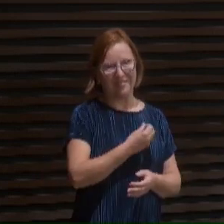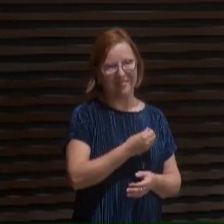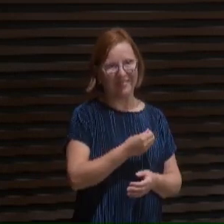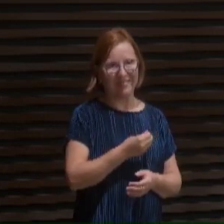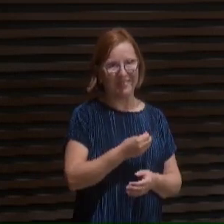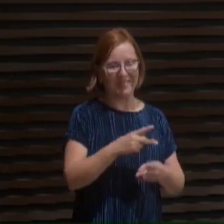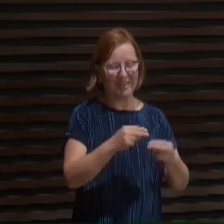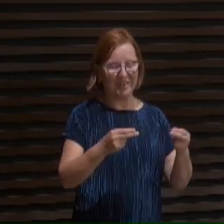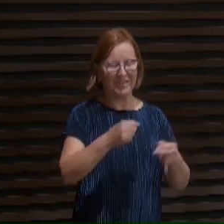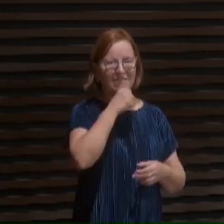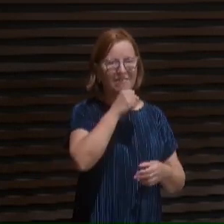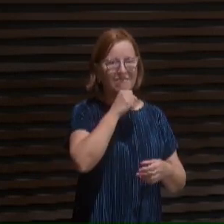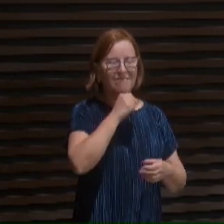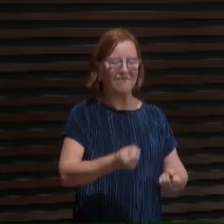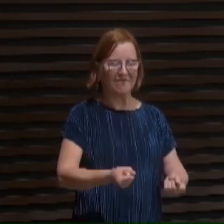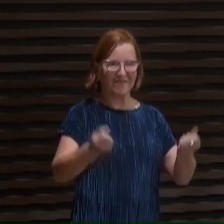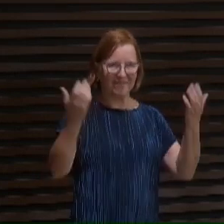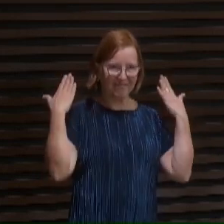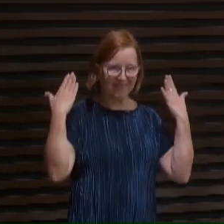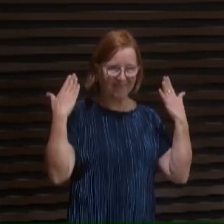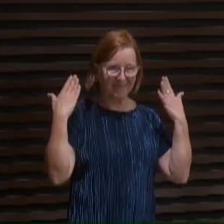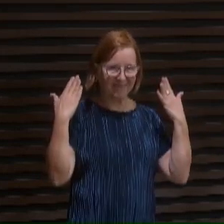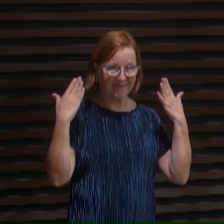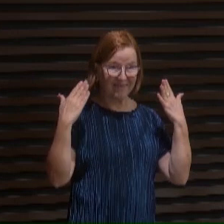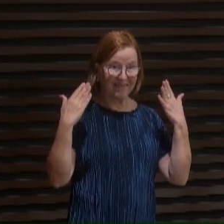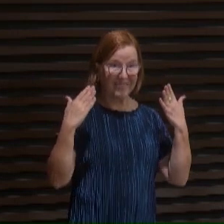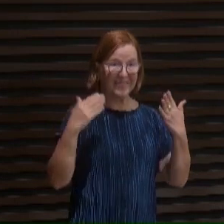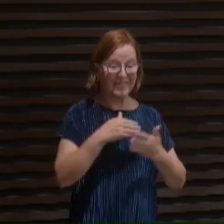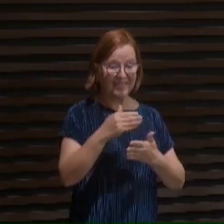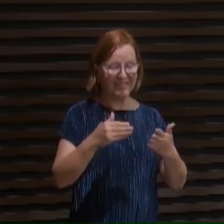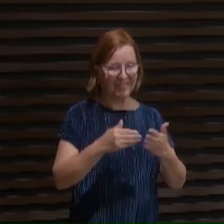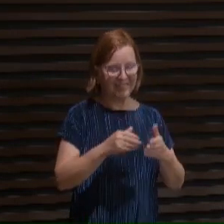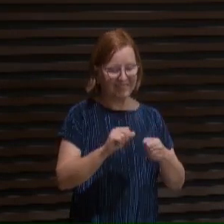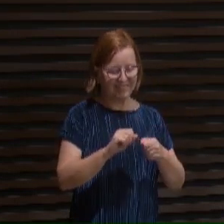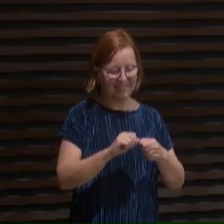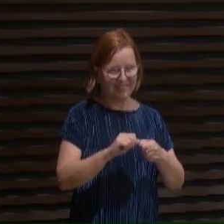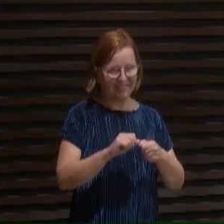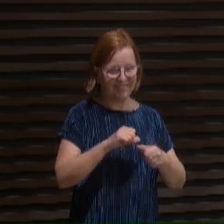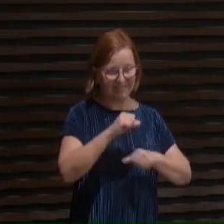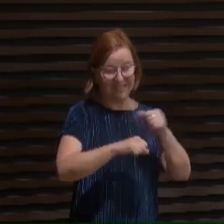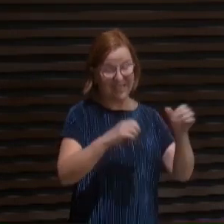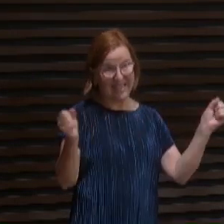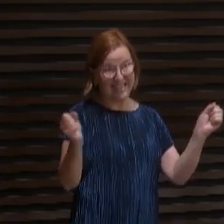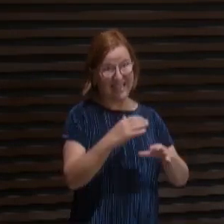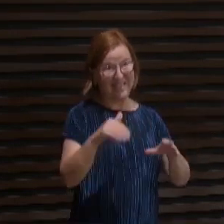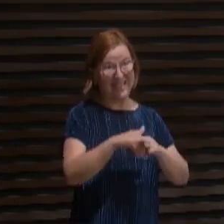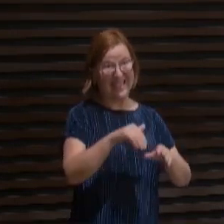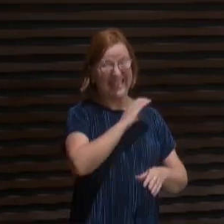criatura, as coisas antigas já passaram, eis que se fizeram novas em Cristo